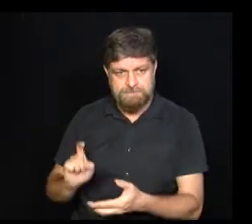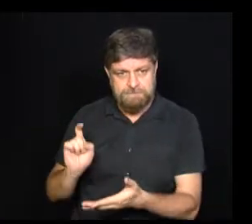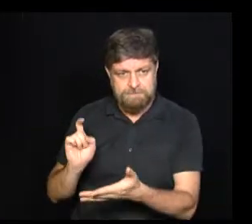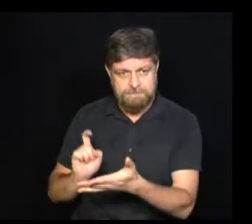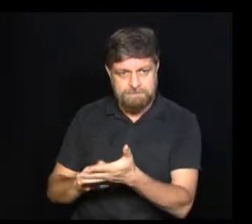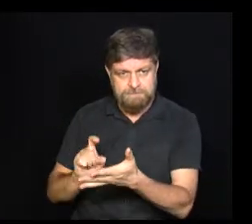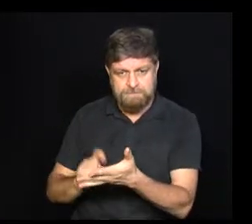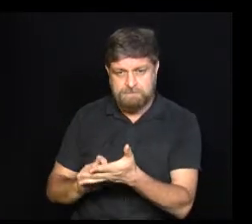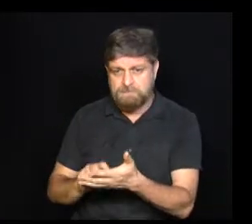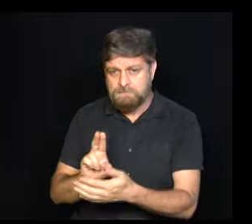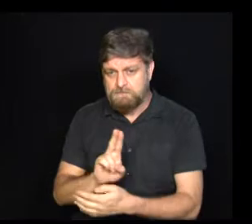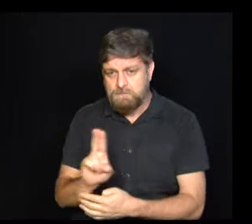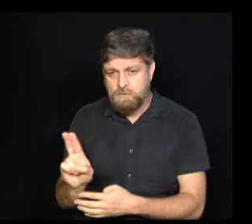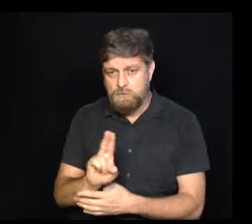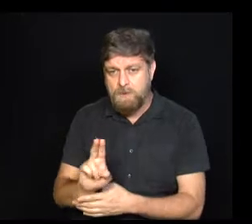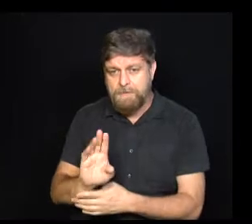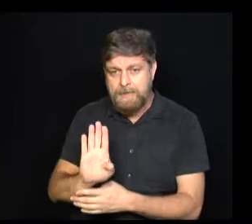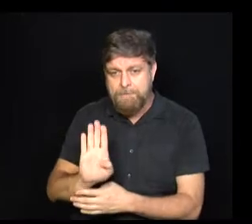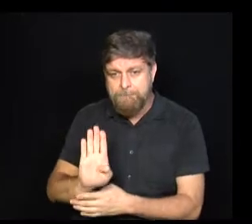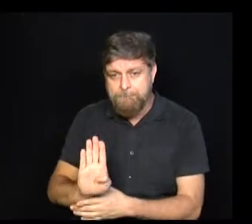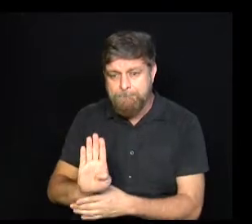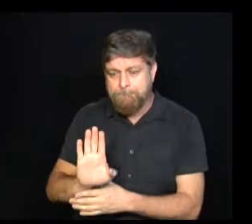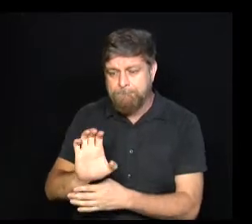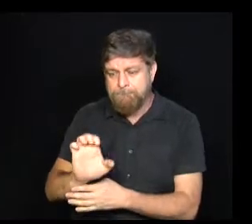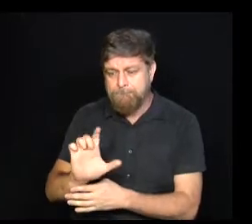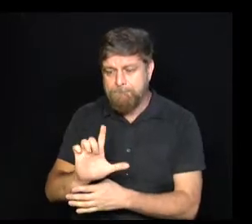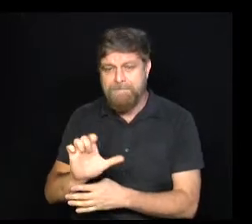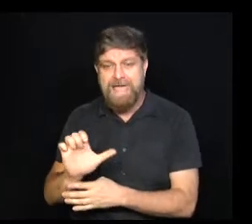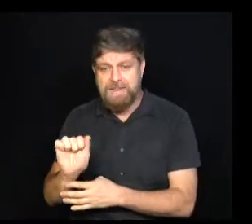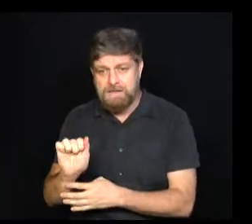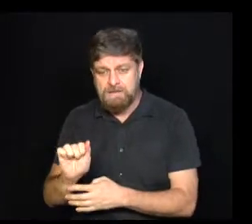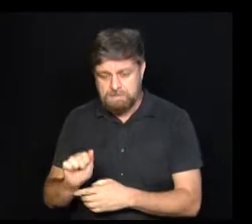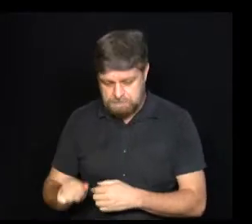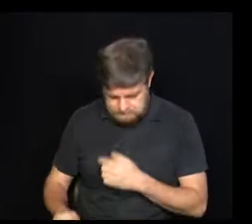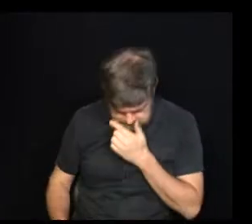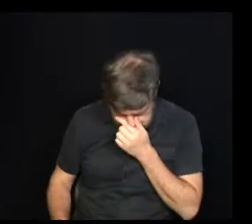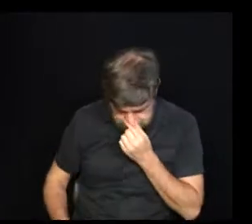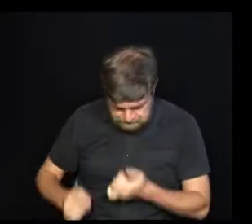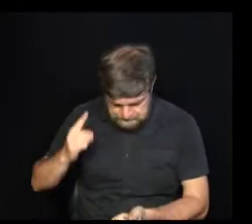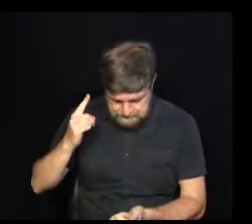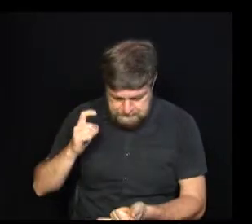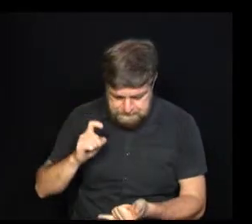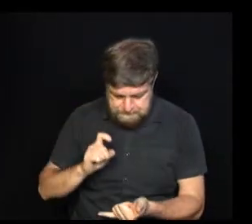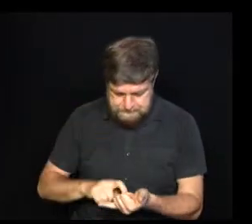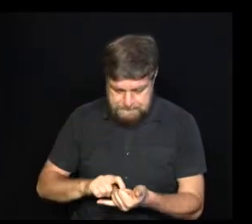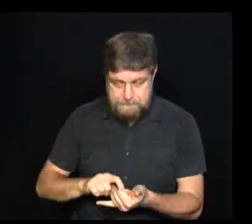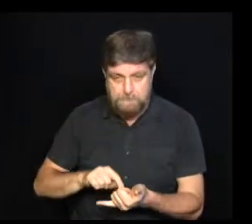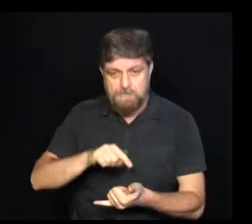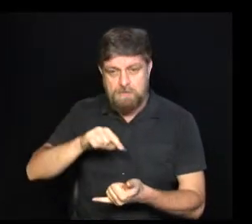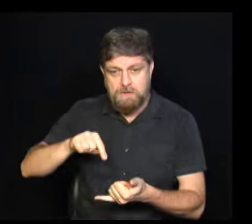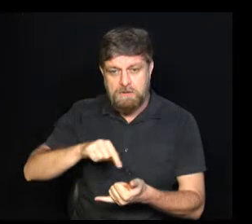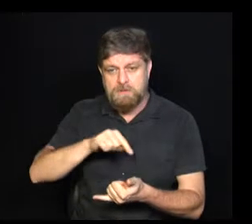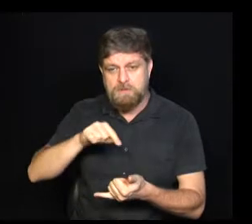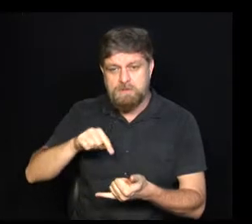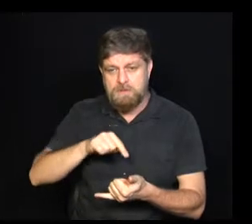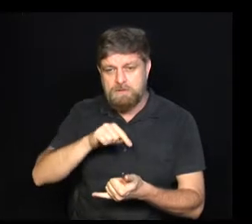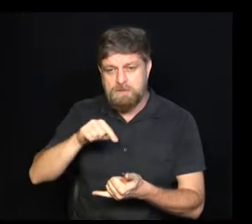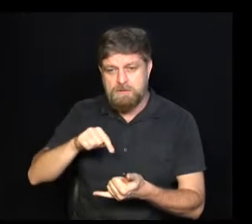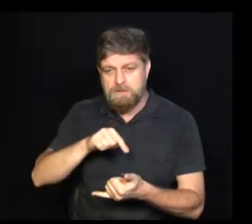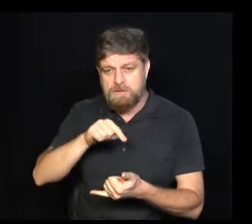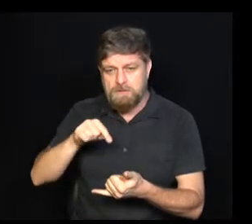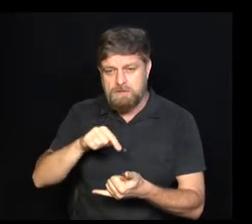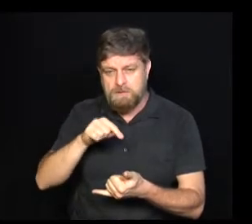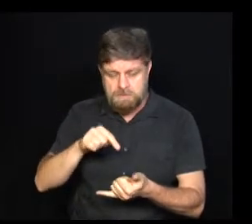o botão Bela embaixo, e a hora que eu atualizo o celular, ele já vai aparecer esse botão.